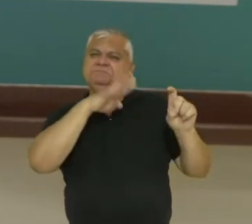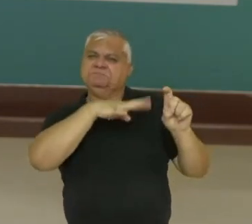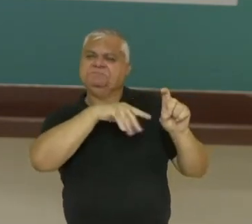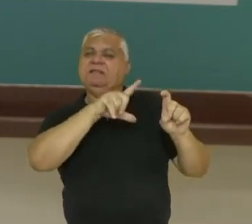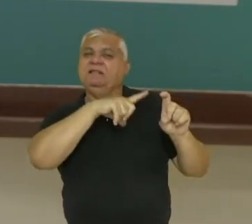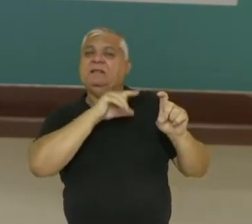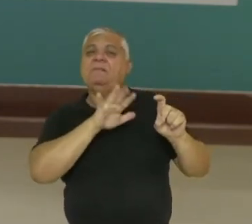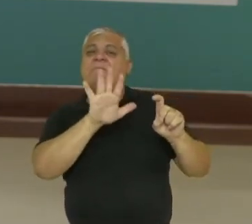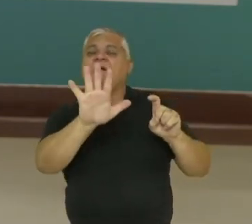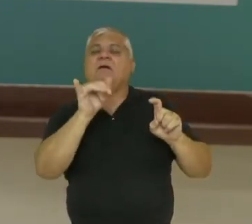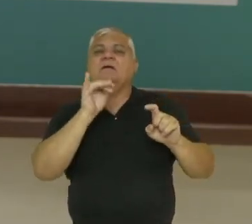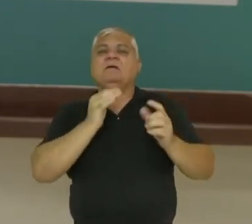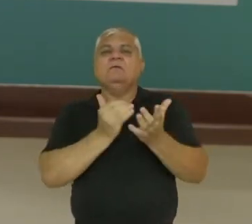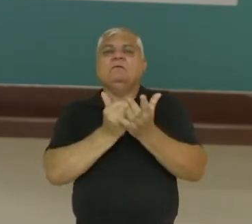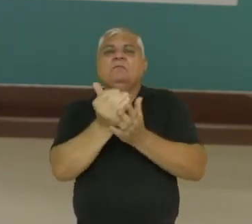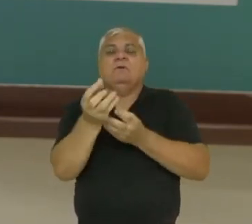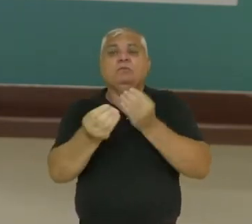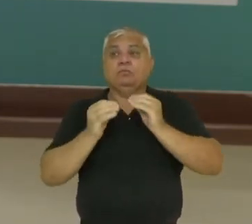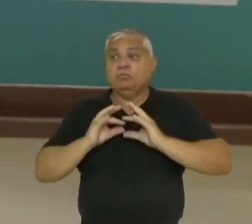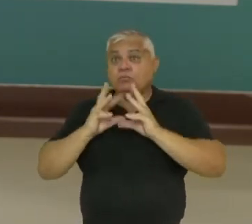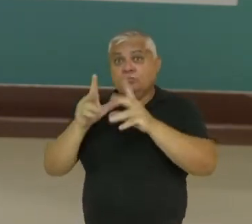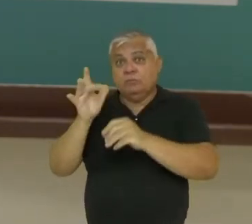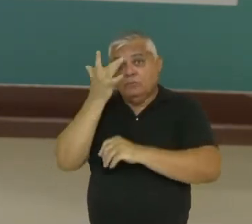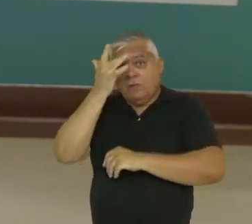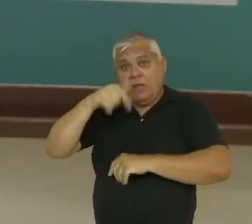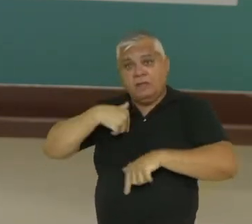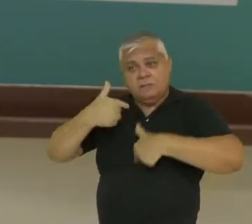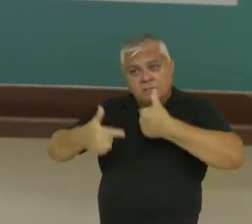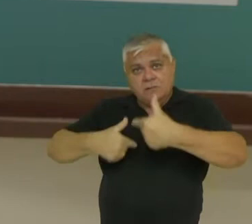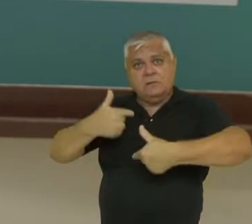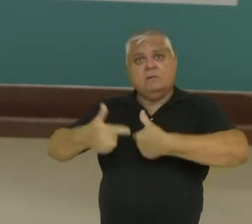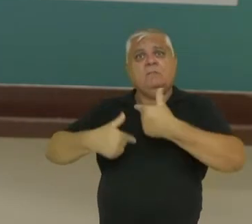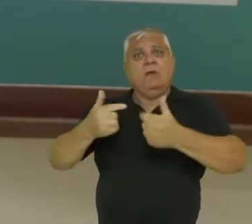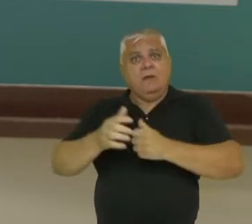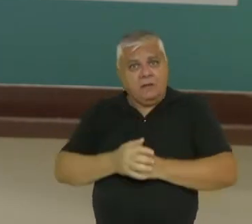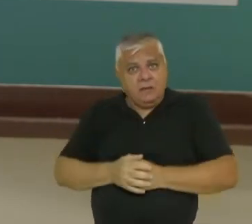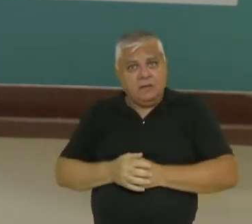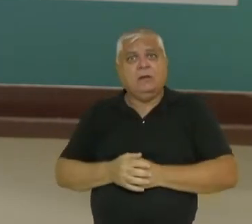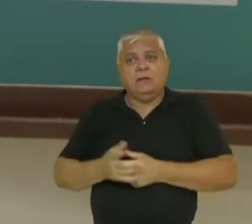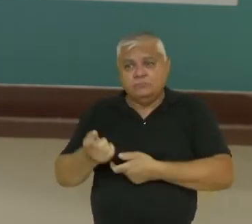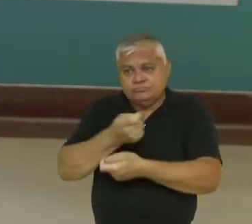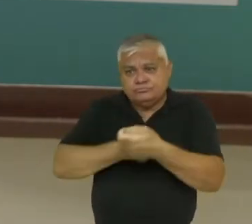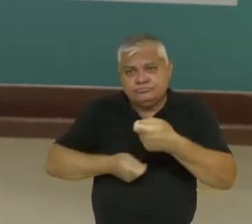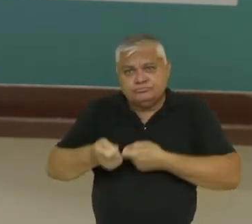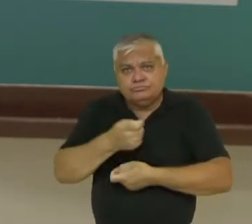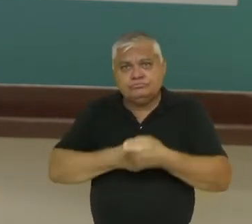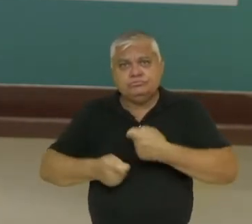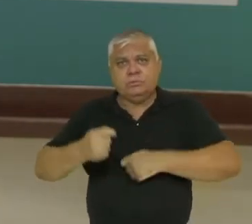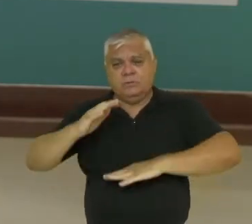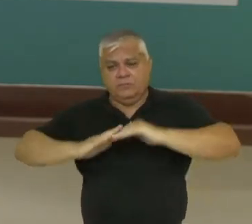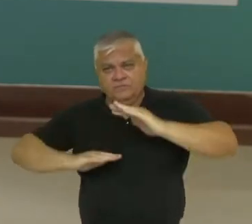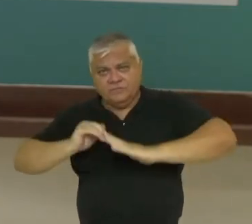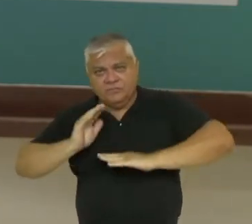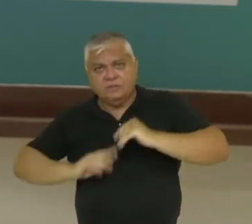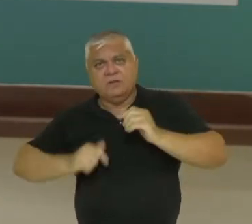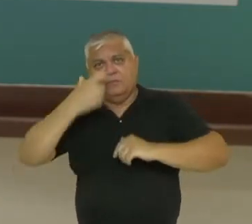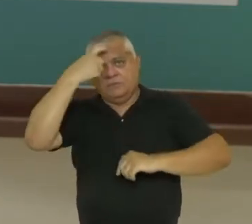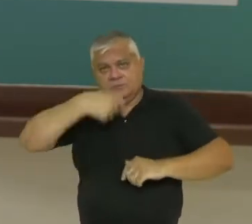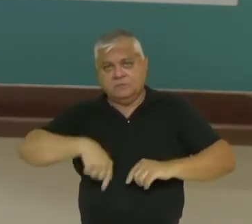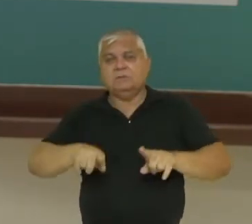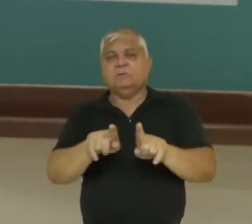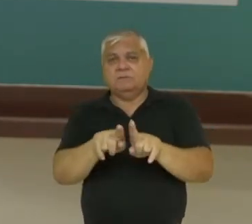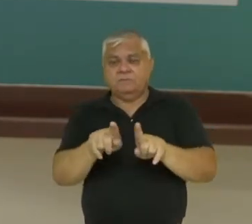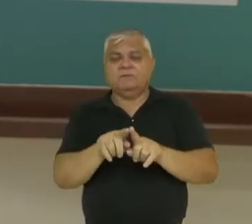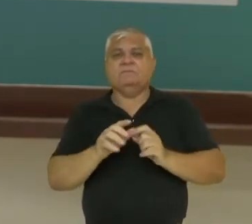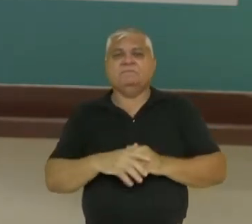área. Todo mundo trabalha com educação financeira, seja na sua vida pessoal e na sua vida profissional. Vamos ver algumas questões que